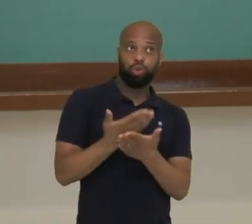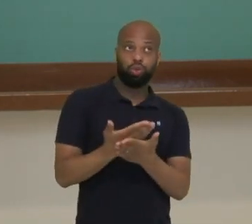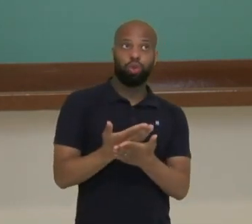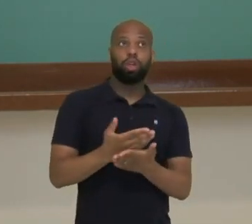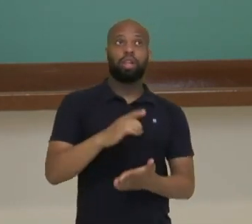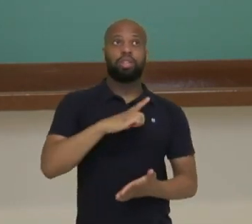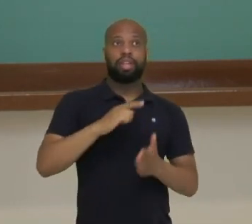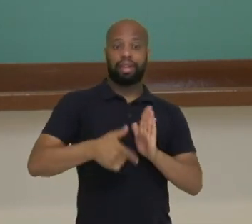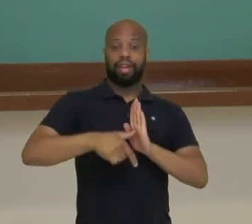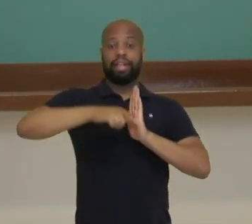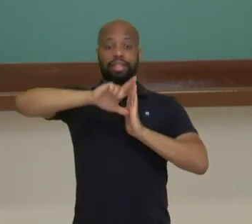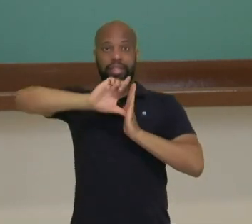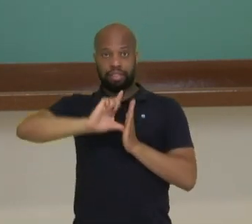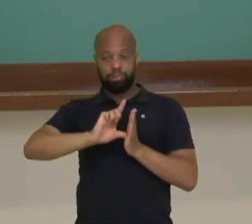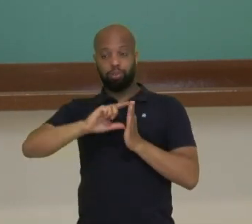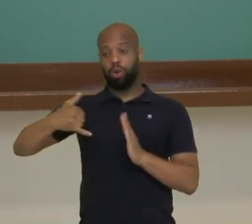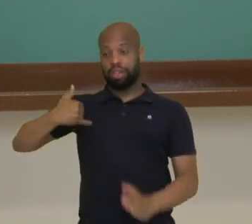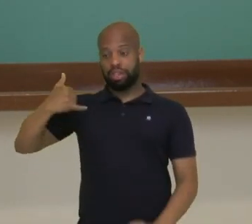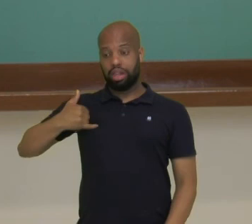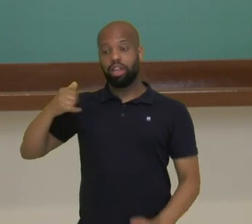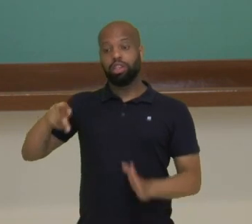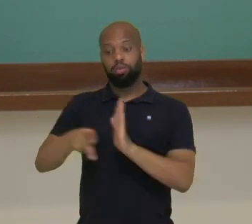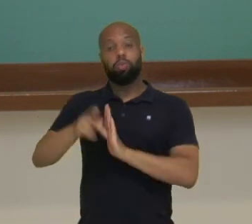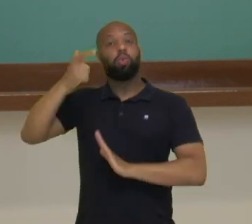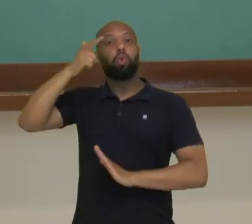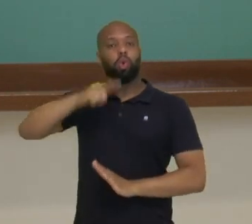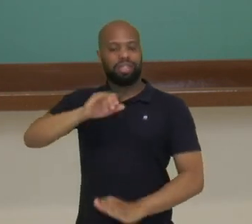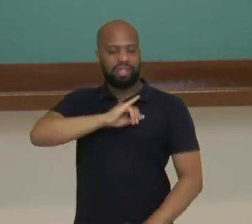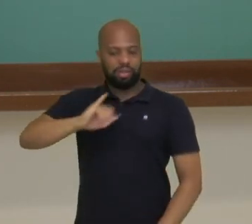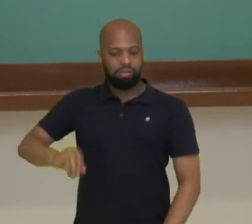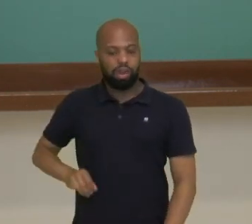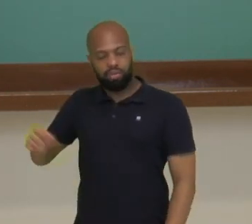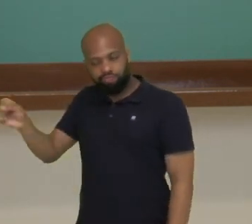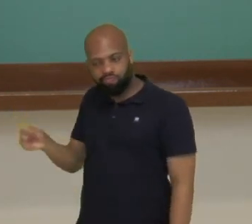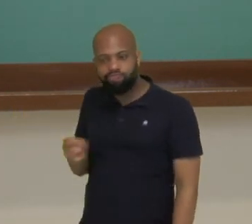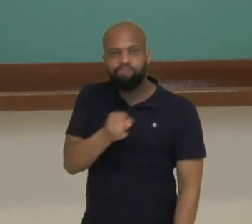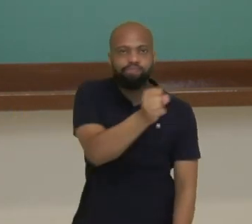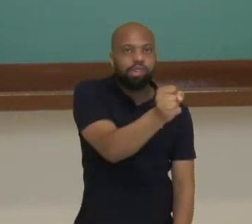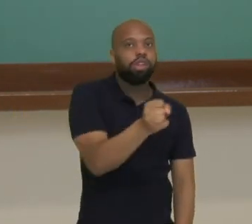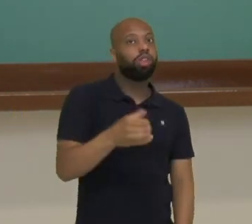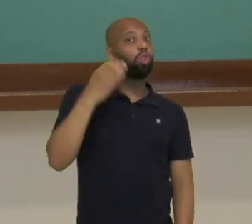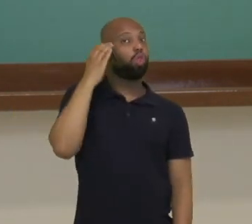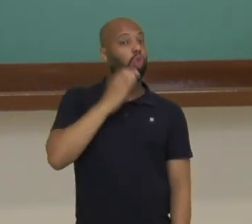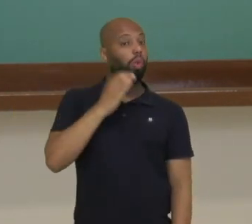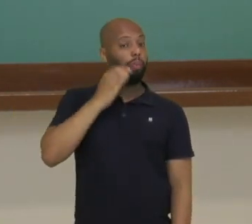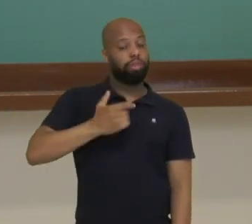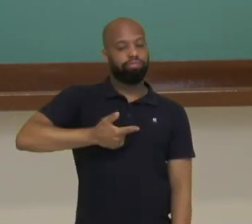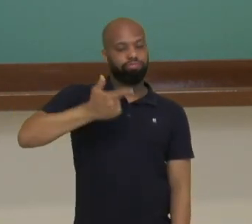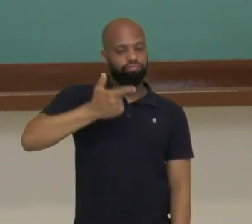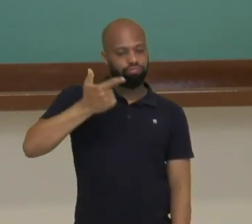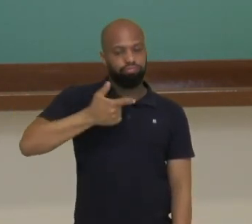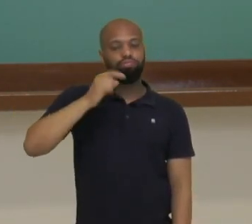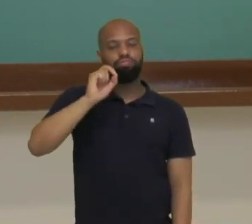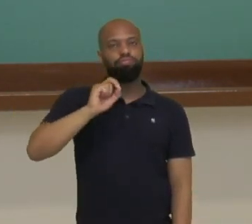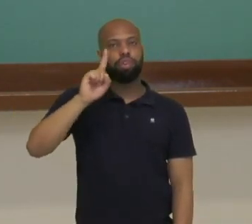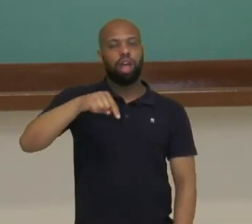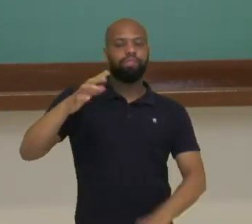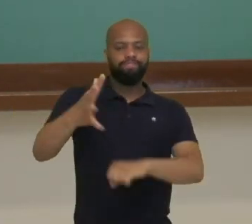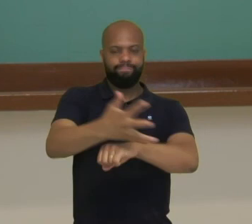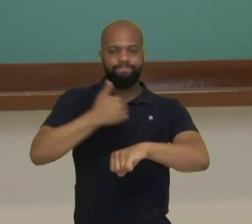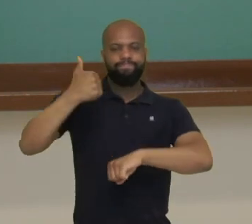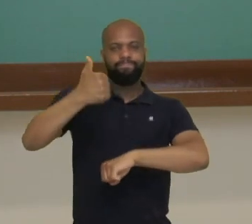sobre a antecipação da maioridade de Dom Pedro II, onde a gente vai ter esse momento chamado golpe da